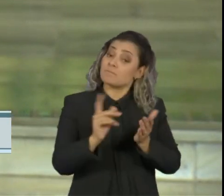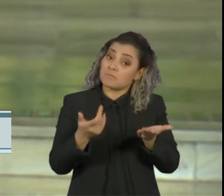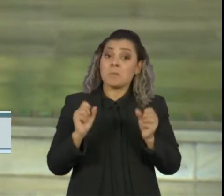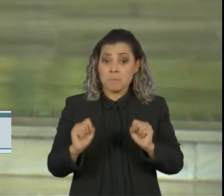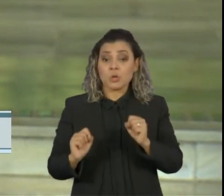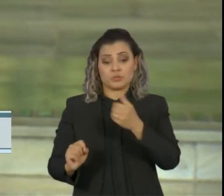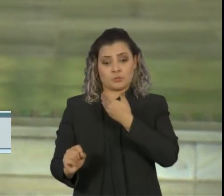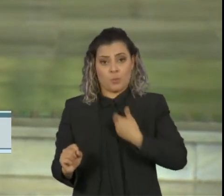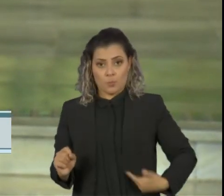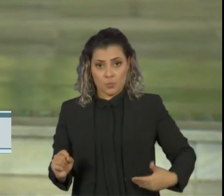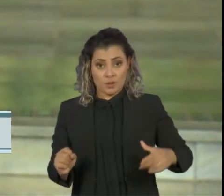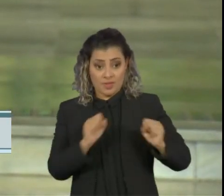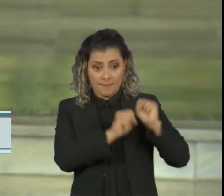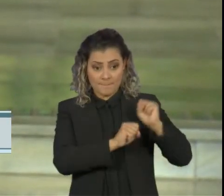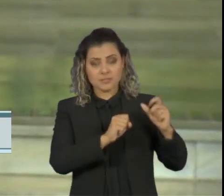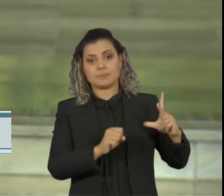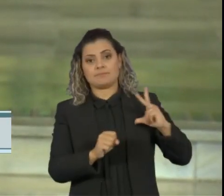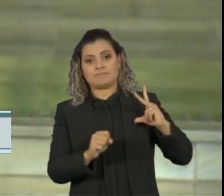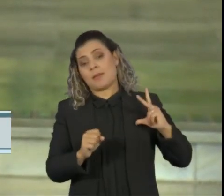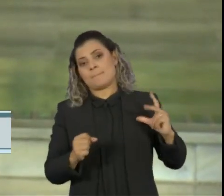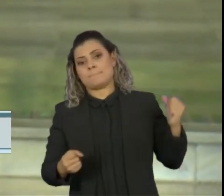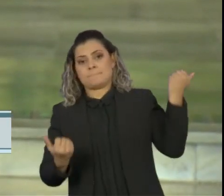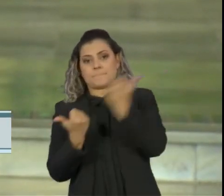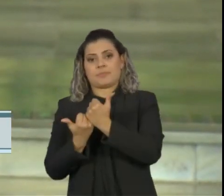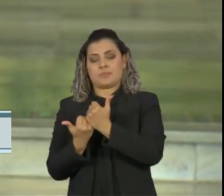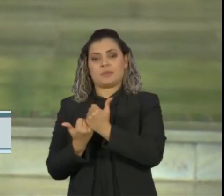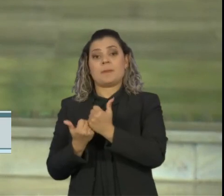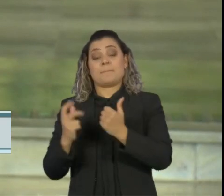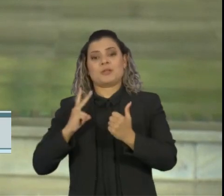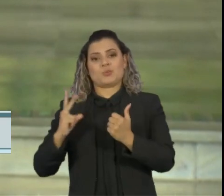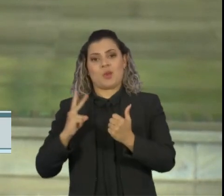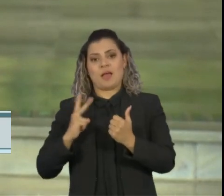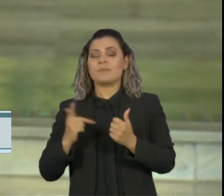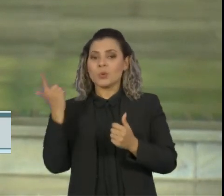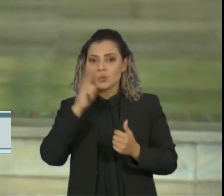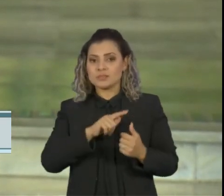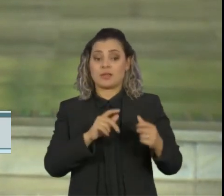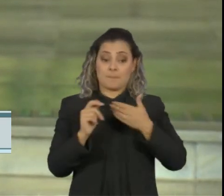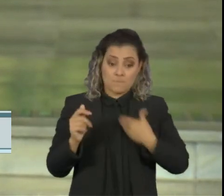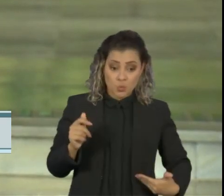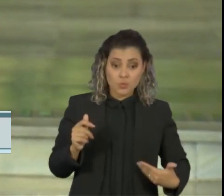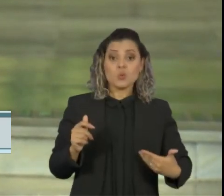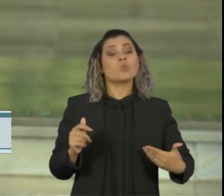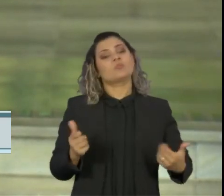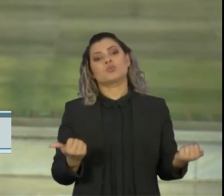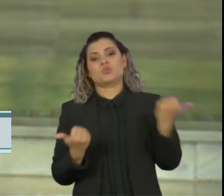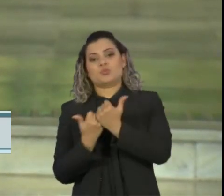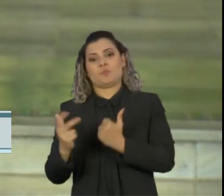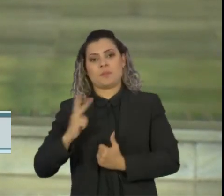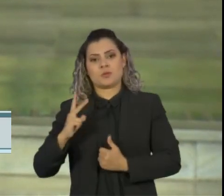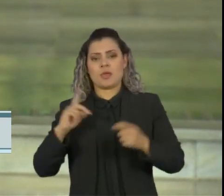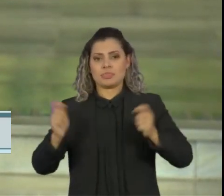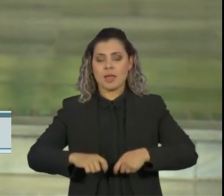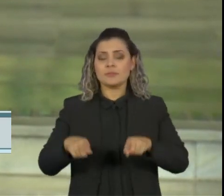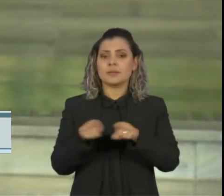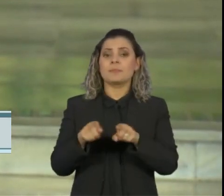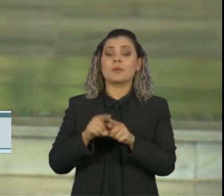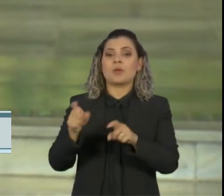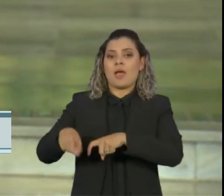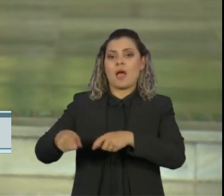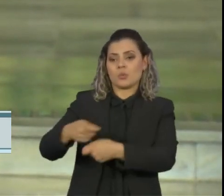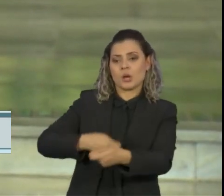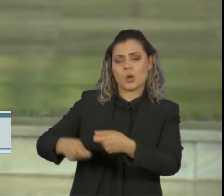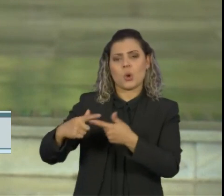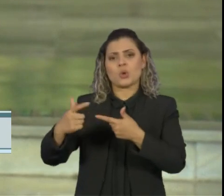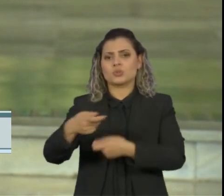com PPPs, concessões e privatizações, seja através de investimentos diretos em atividades do agronegócio,